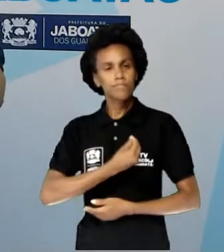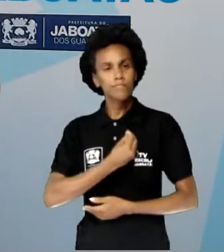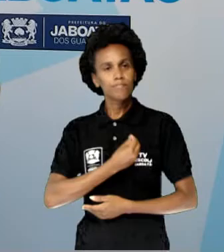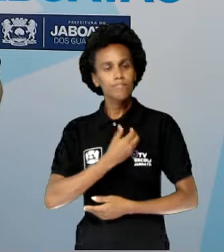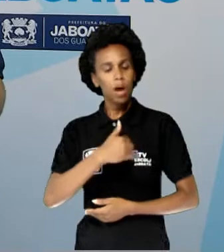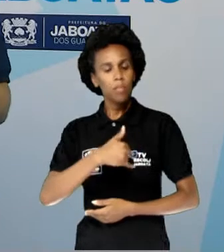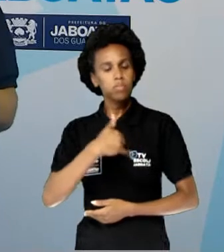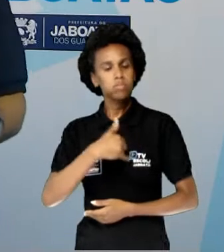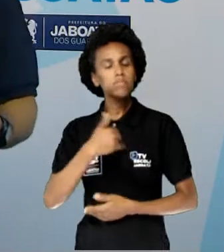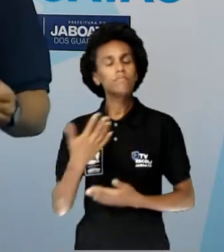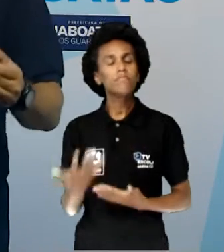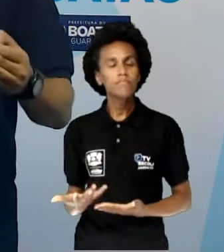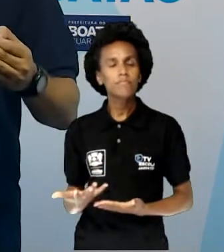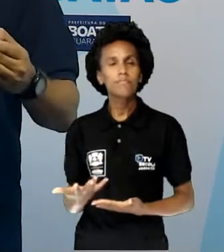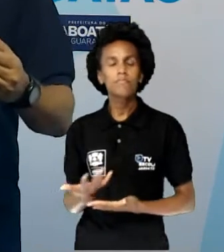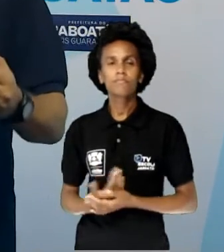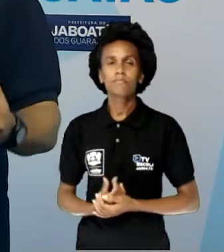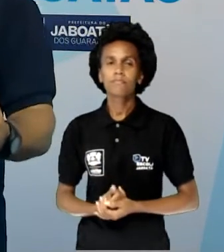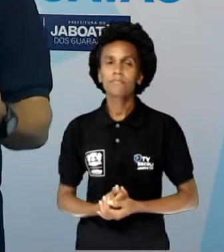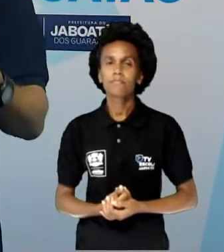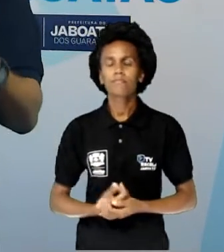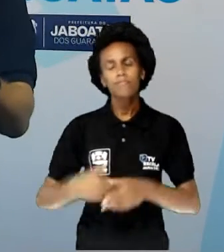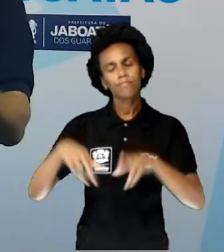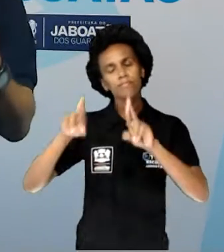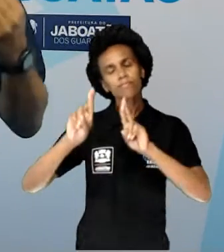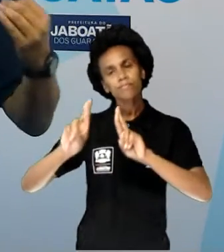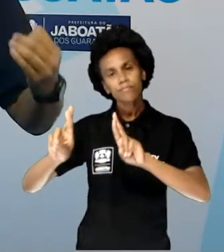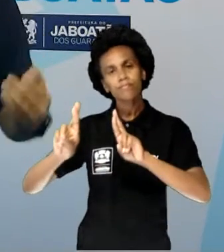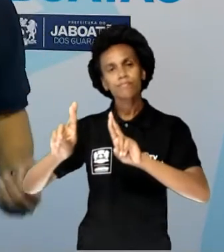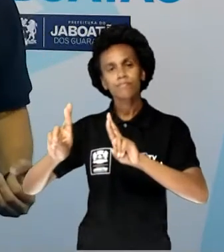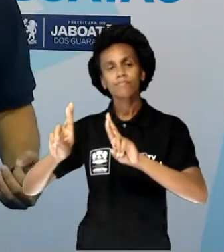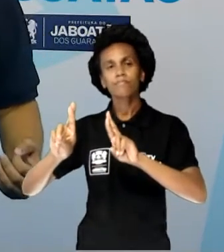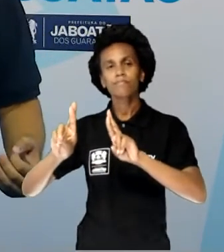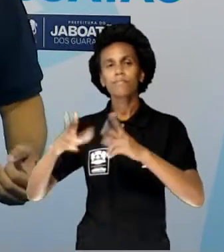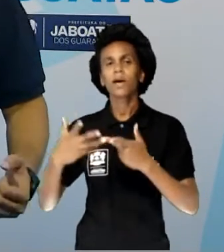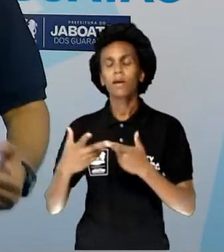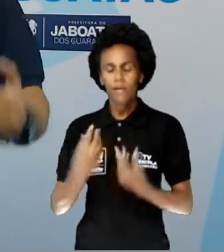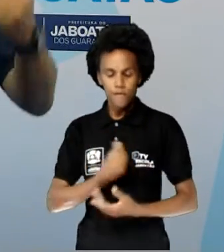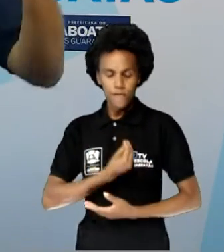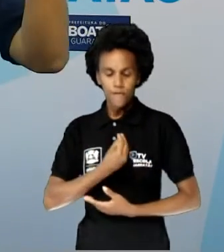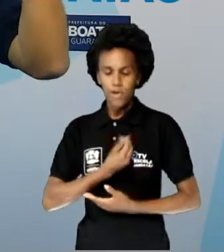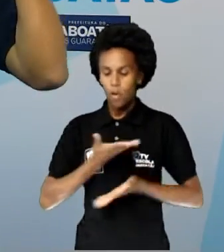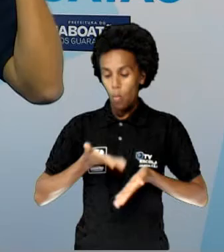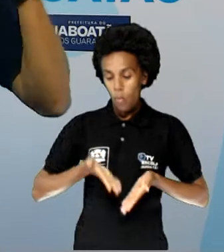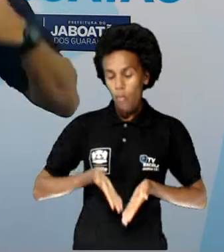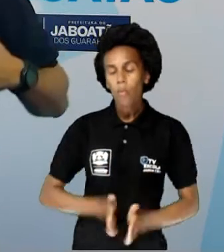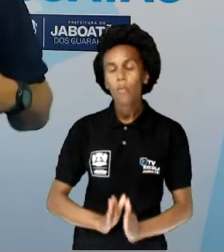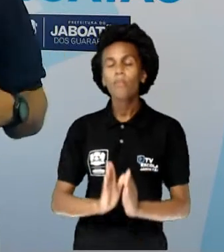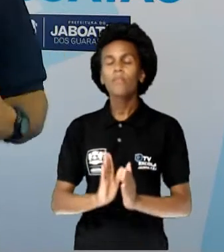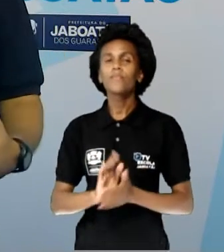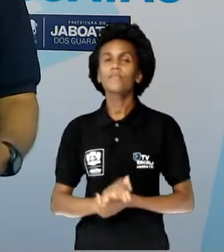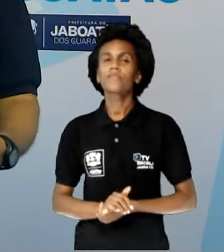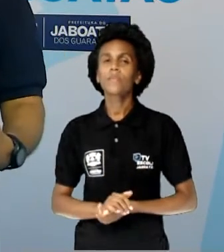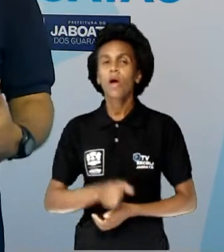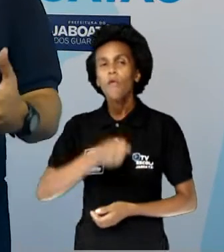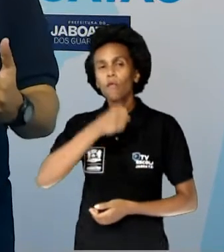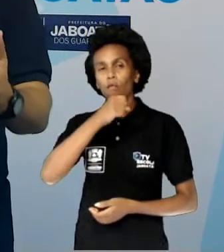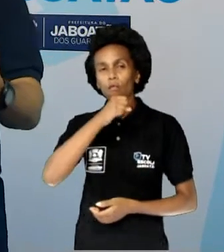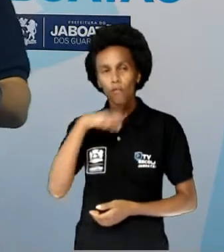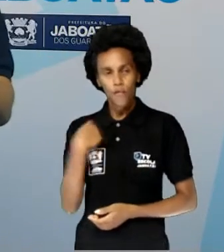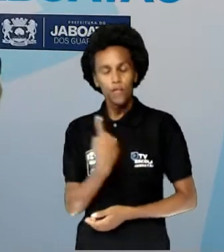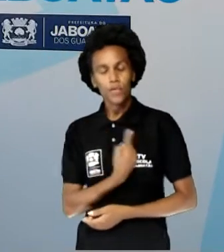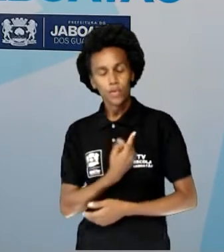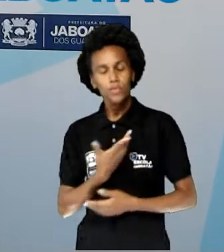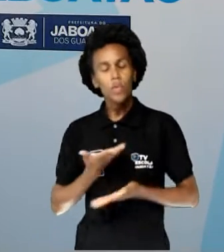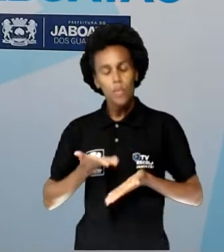que é a expectativa de vida? É a esperança de vida ao nascer. Ou seja, o nosso vovô, quando ele nasceu, o Brasil